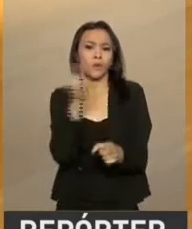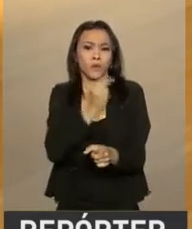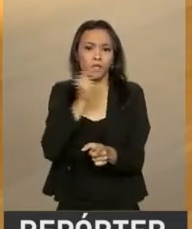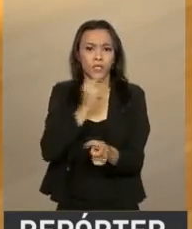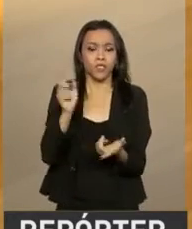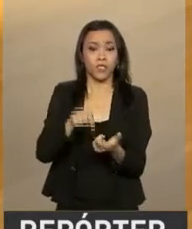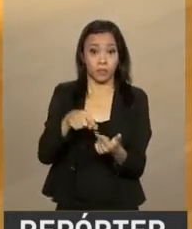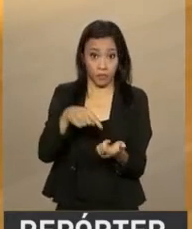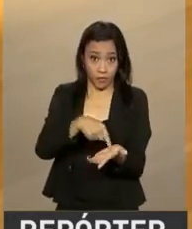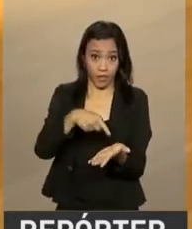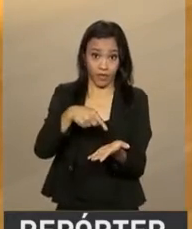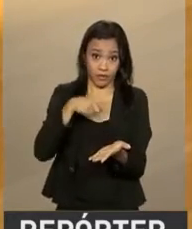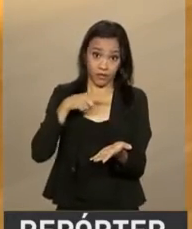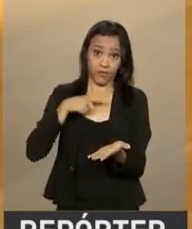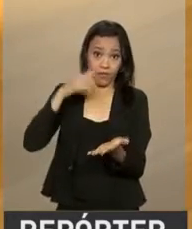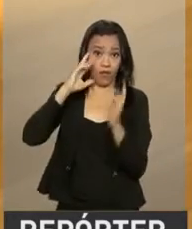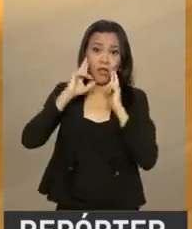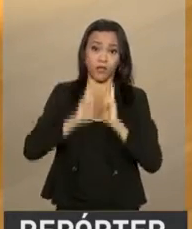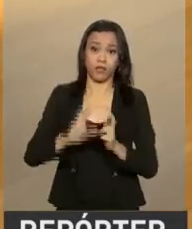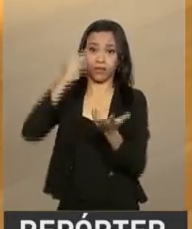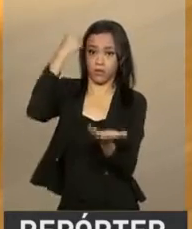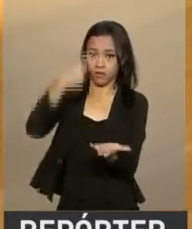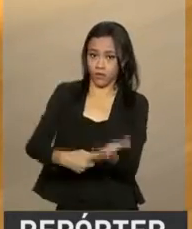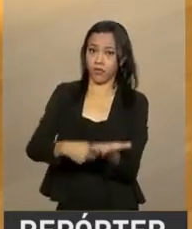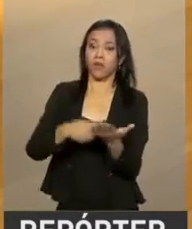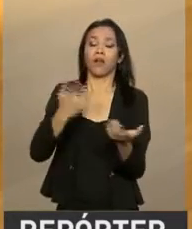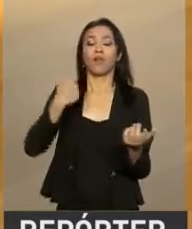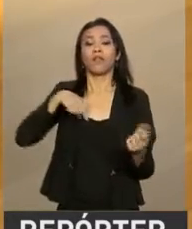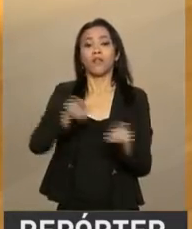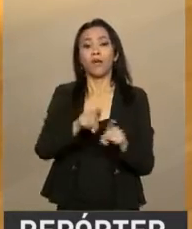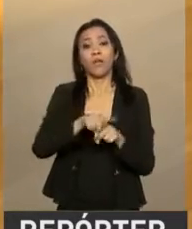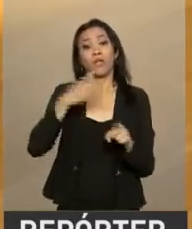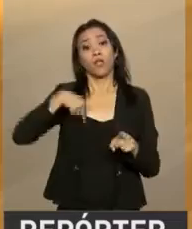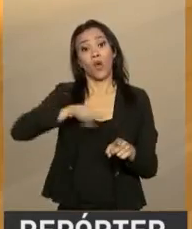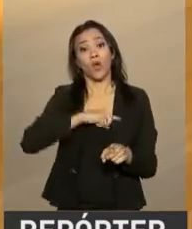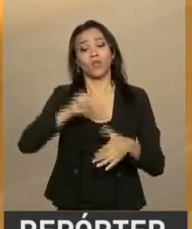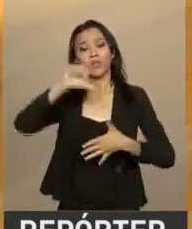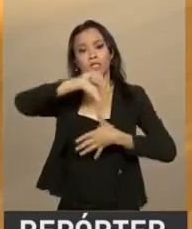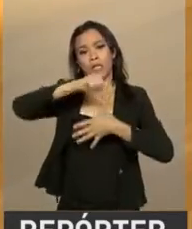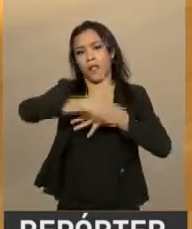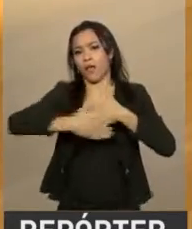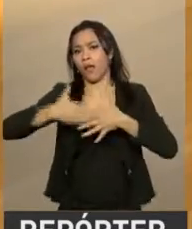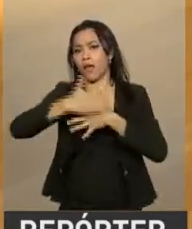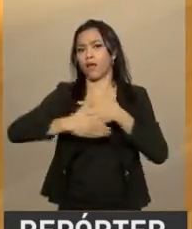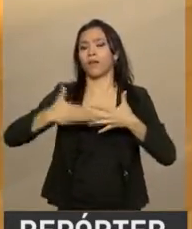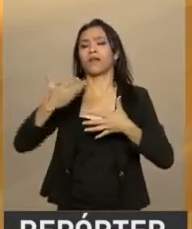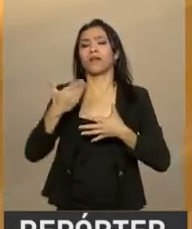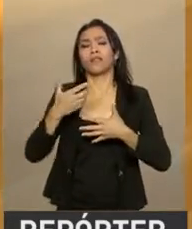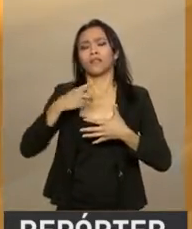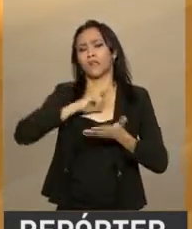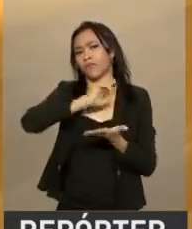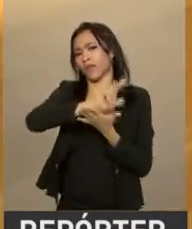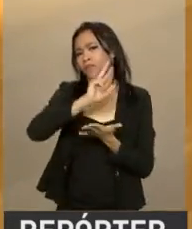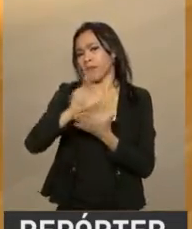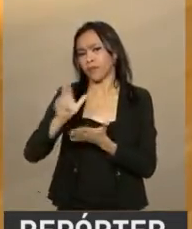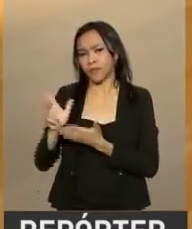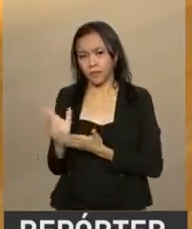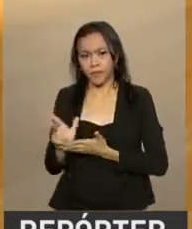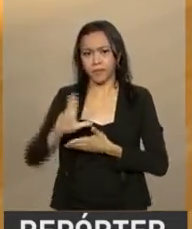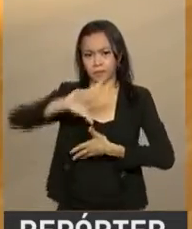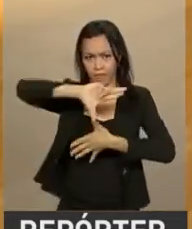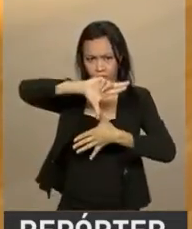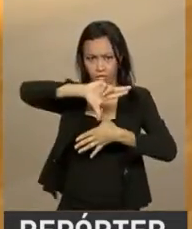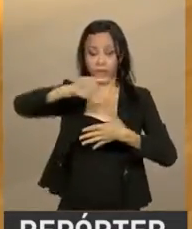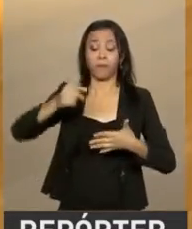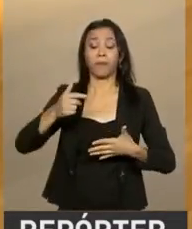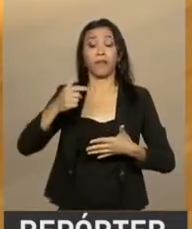de concessão desse status. Também com nossos irmãos latino-americanos, estamos empenhados em múltiplas iniciativas em